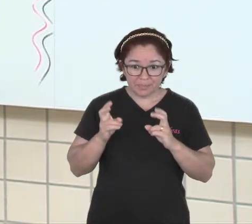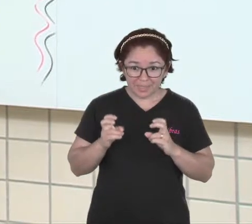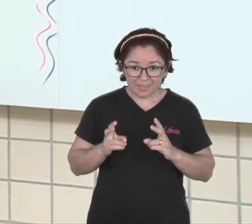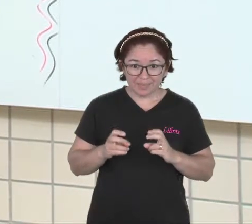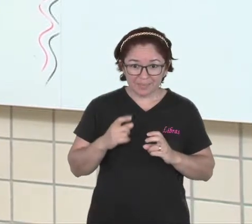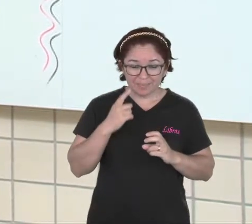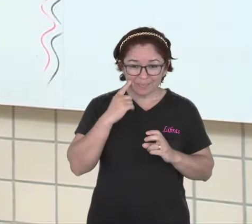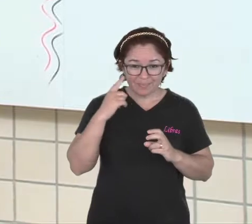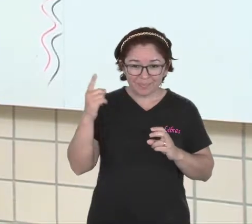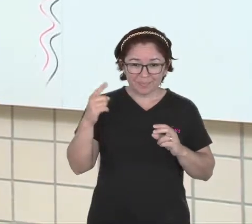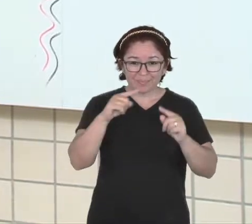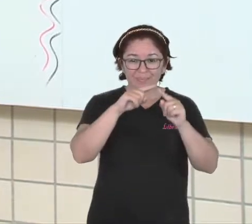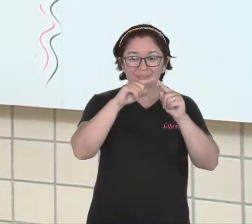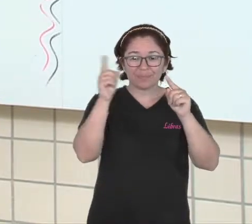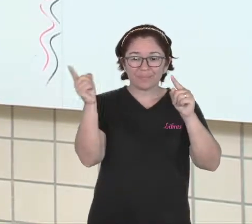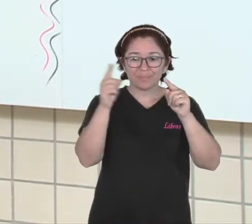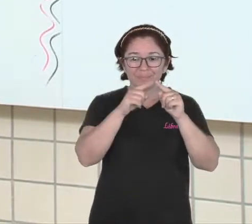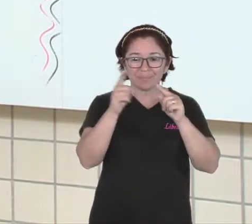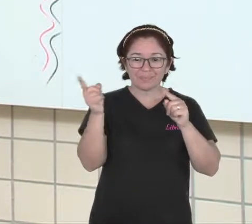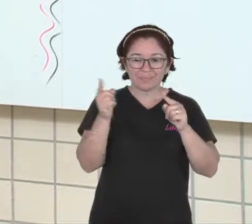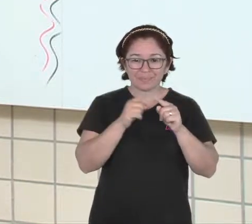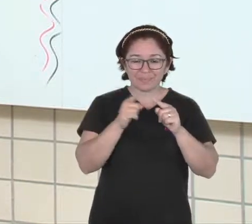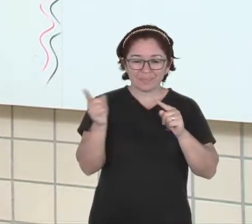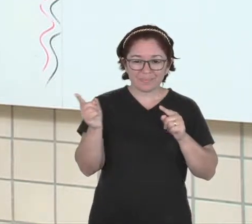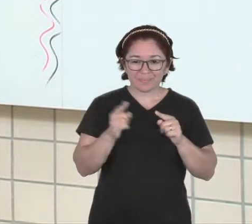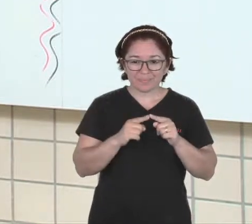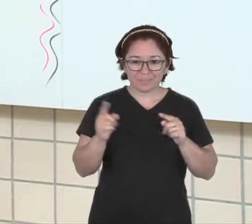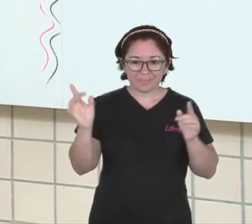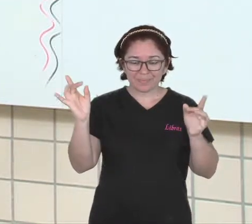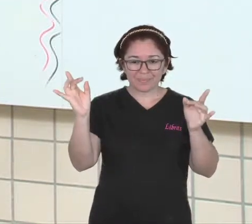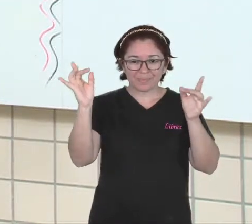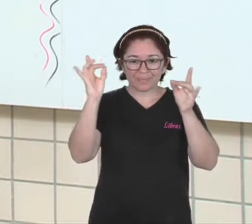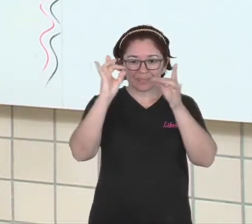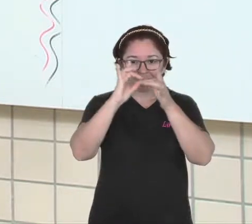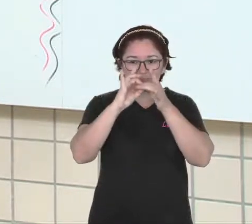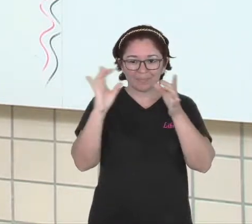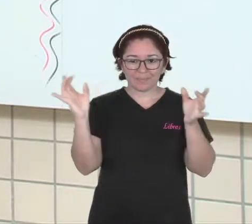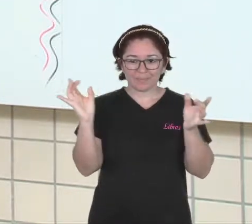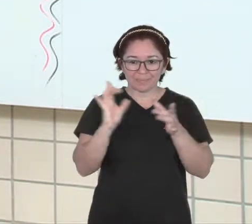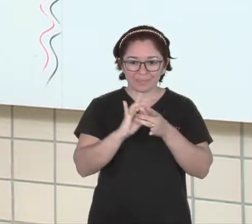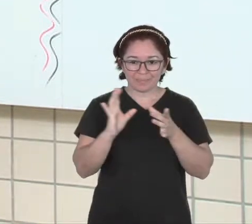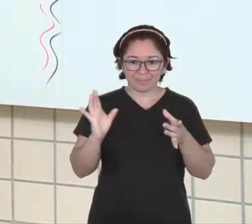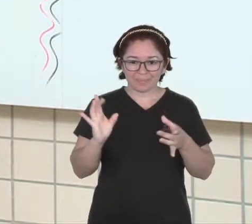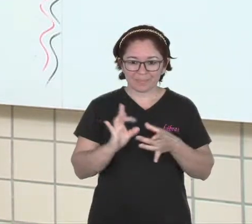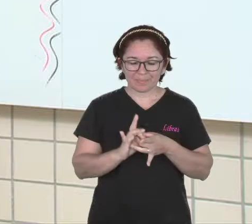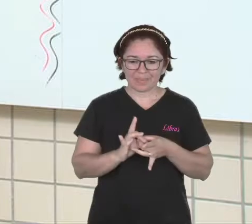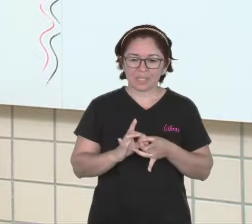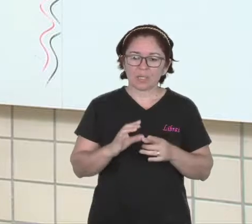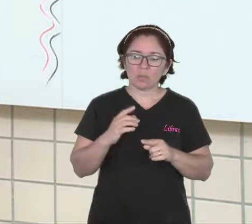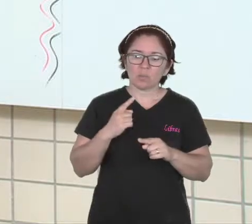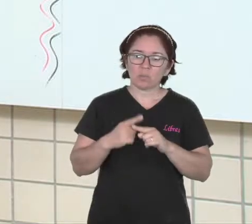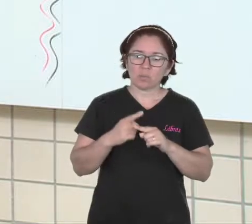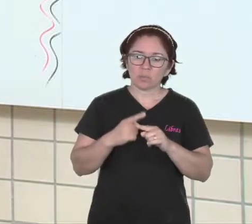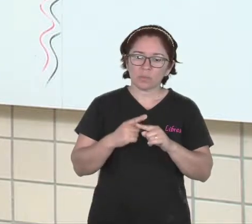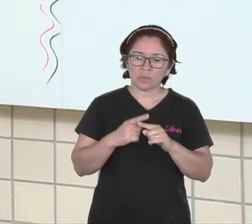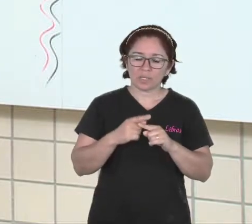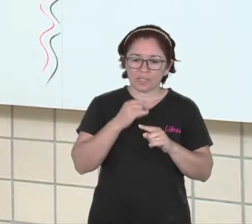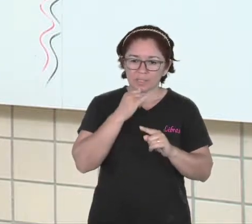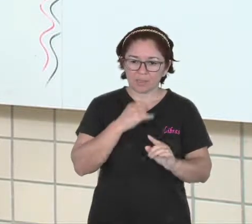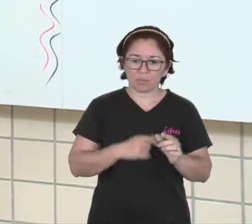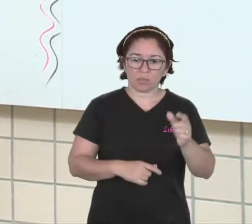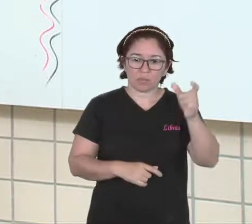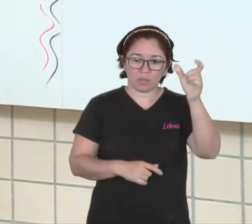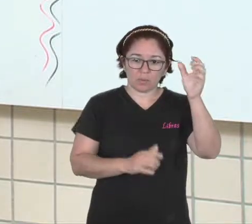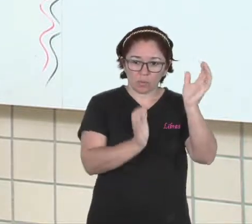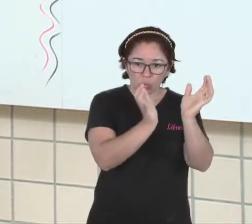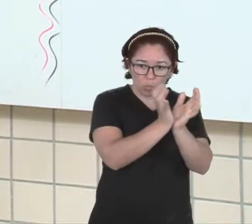essa relação vai ser sempre o número que está no conjunto de partida, tudo bem? Mais 4. Essa é